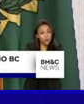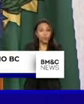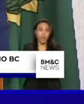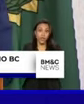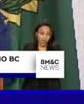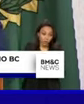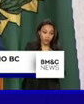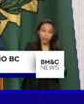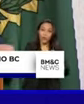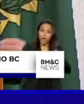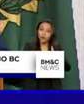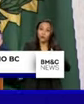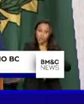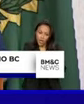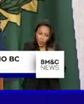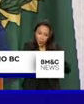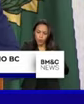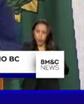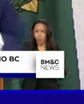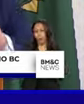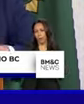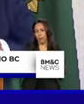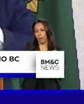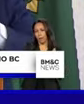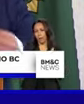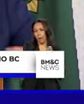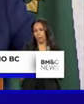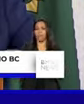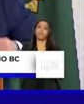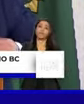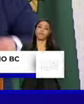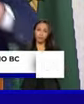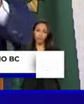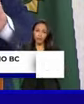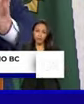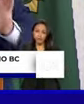economia volte a crescer, para facilitar que pequeno e médio empreendedor possa...